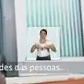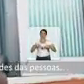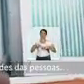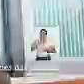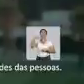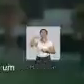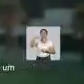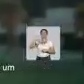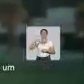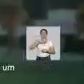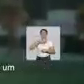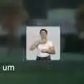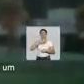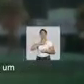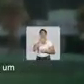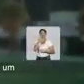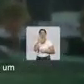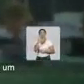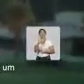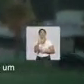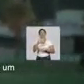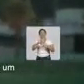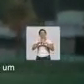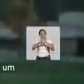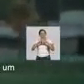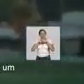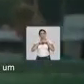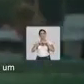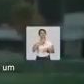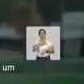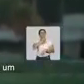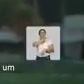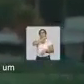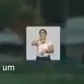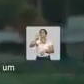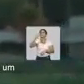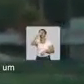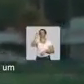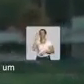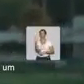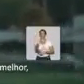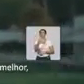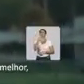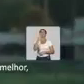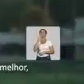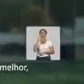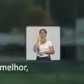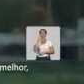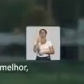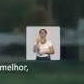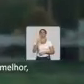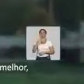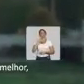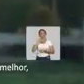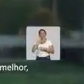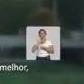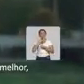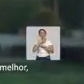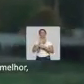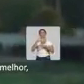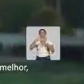necessidades das pessoas. Aqui eu tive minhas filhas e é por elas e pelos filhos de cada um que está me ouvindo que eu